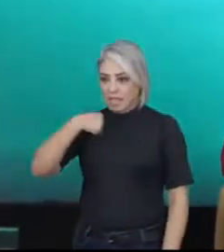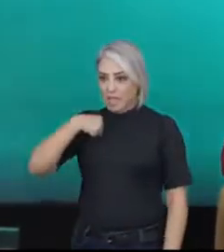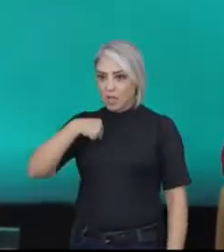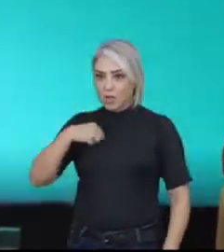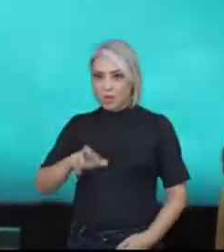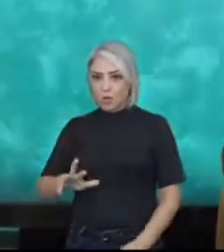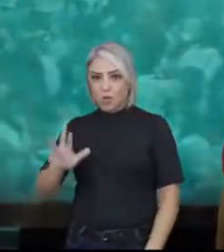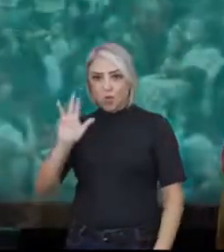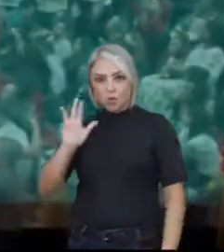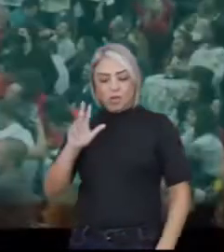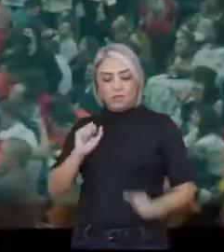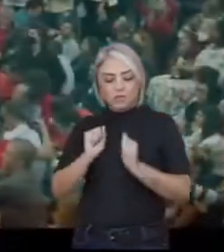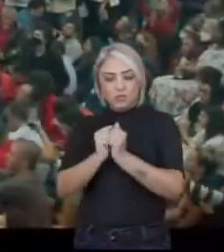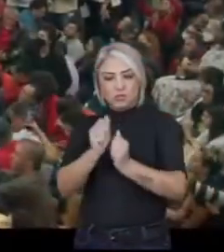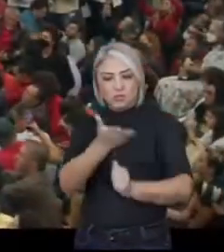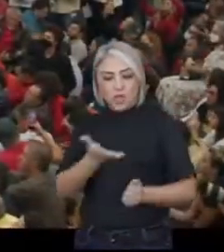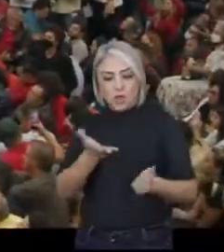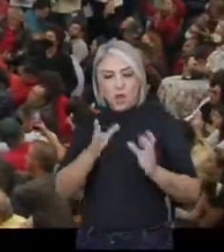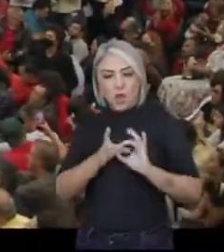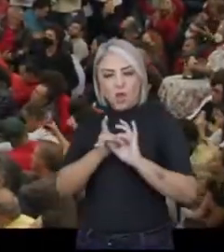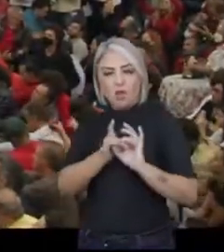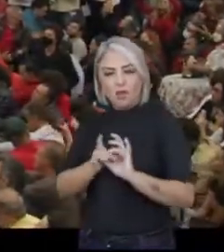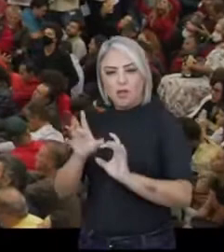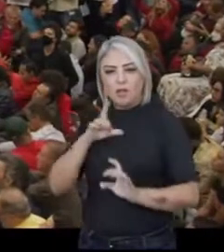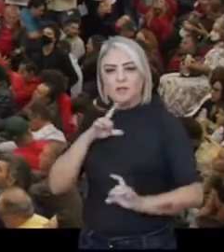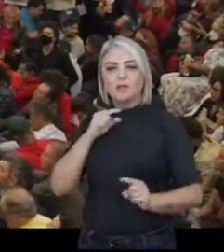nessa hora temos uma causa: